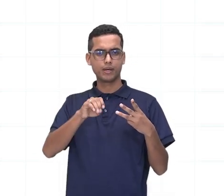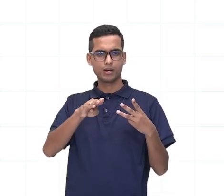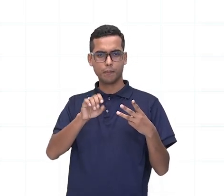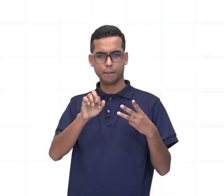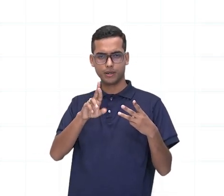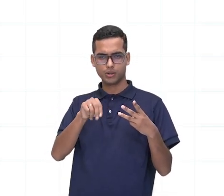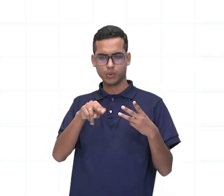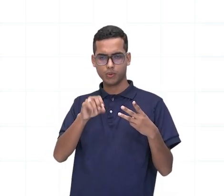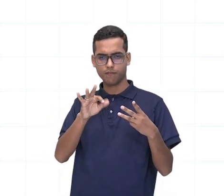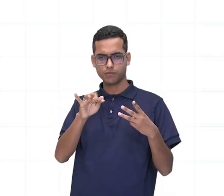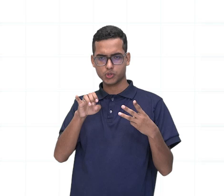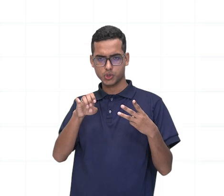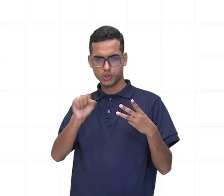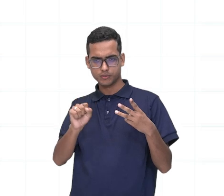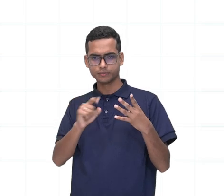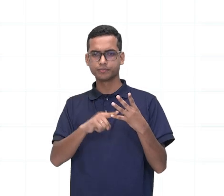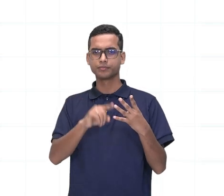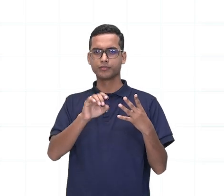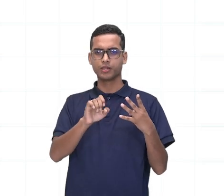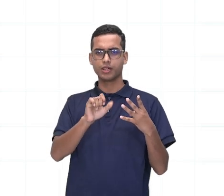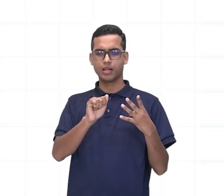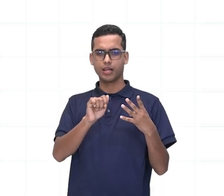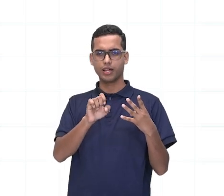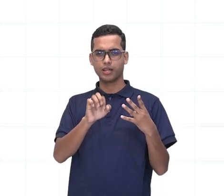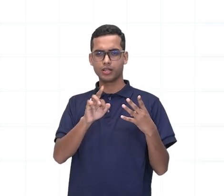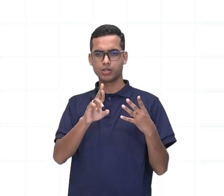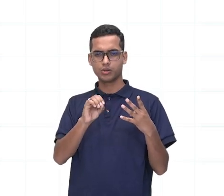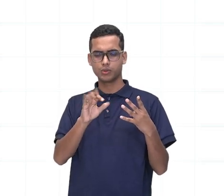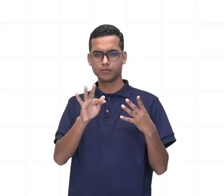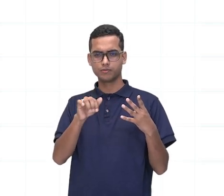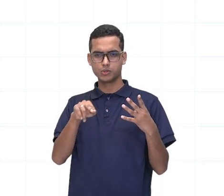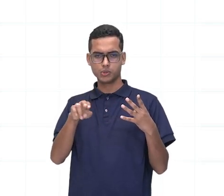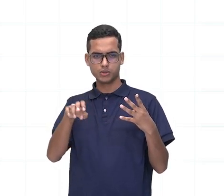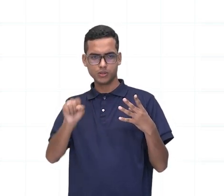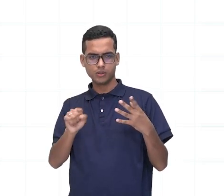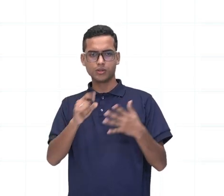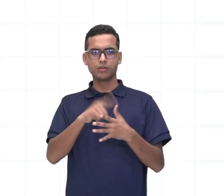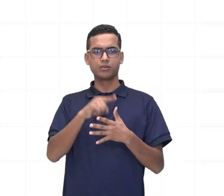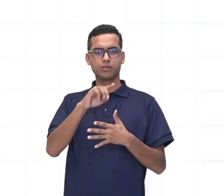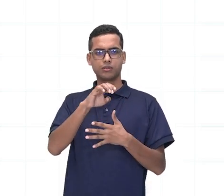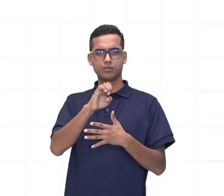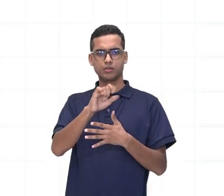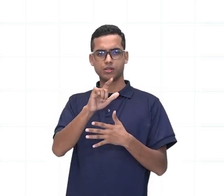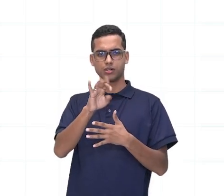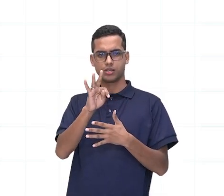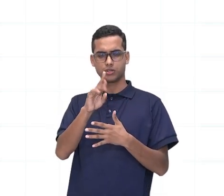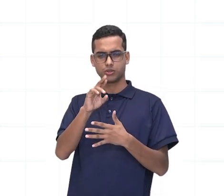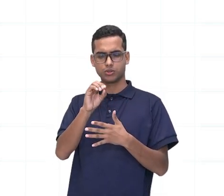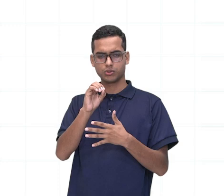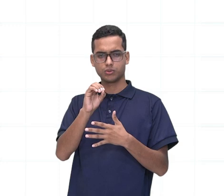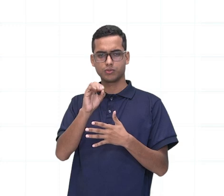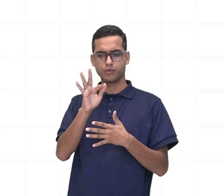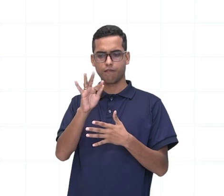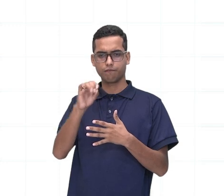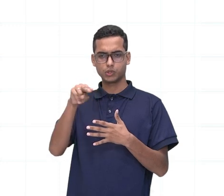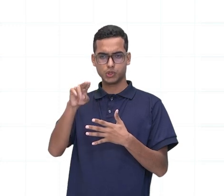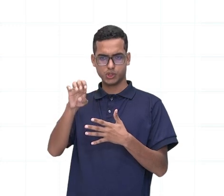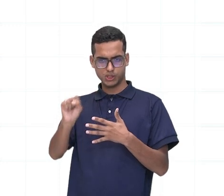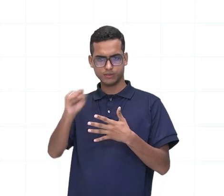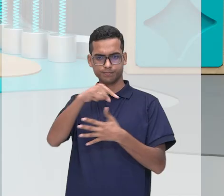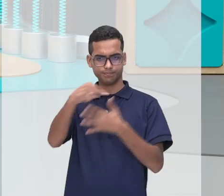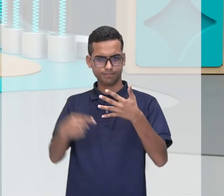membranofones, aerofones e eletrofones. Vamos mostrar para vocês esses